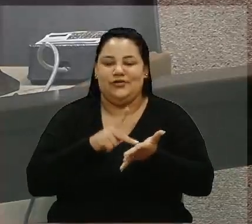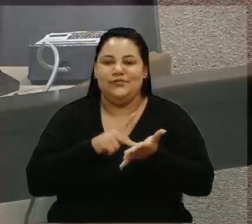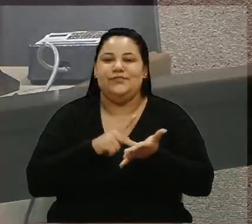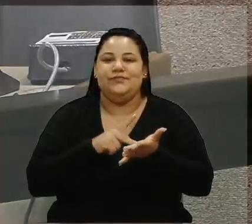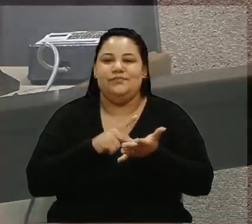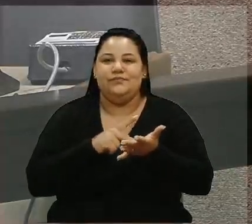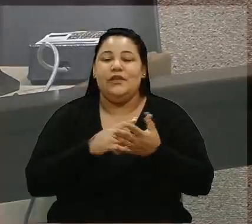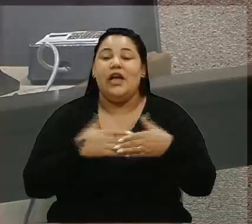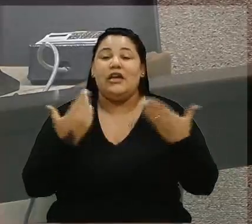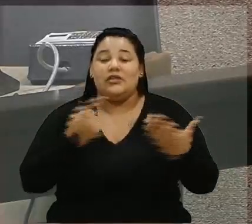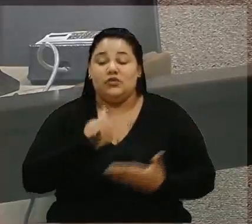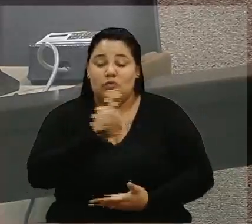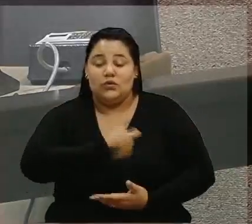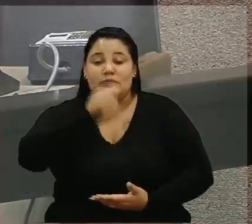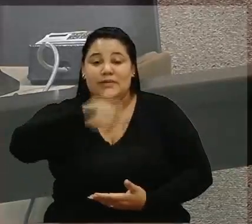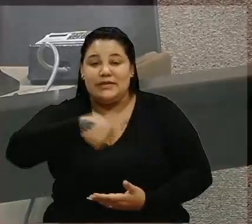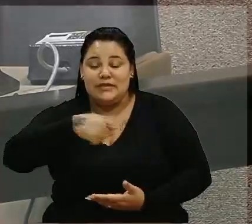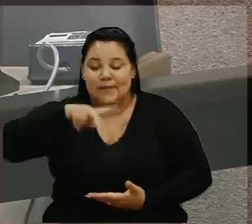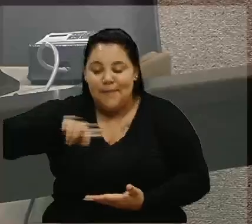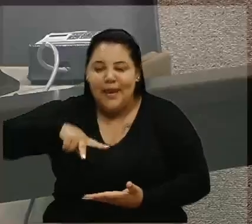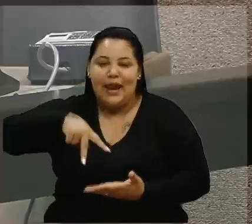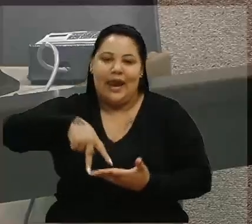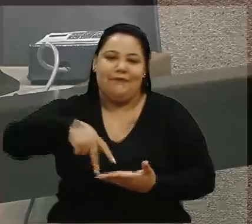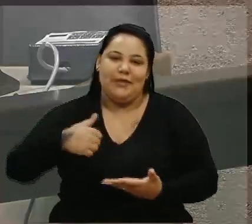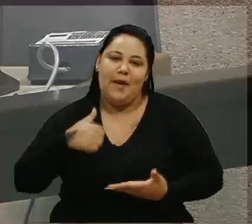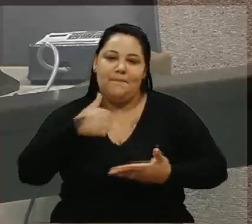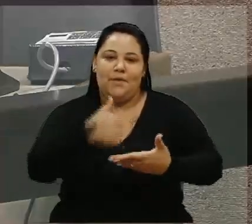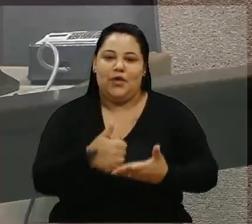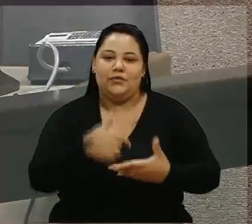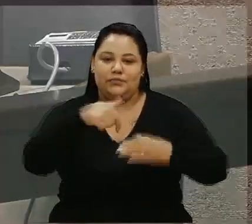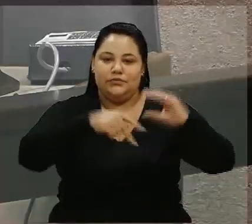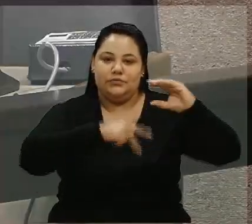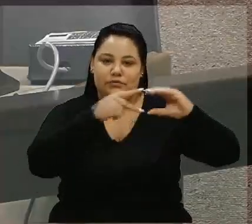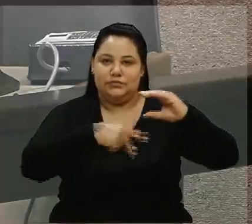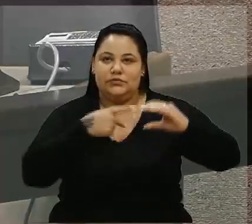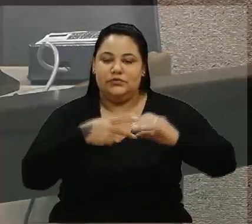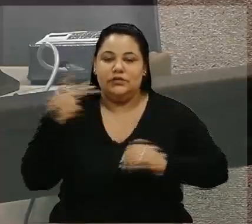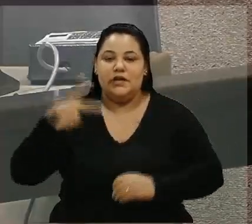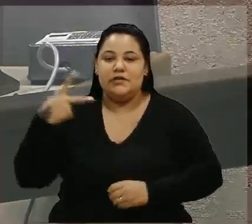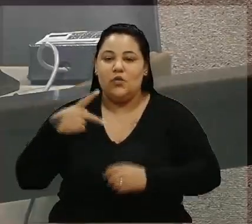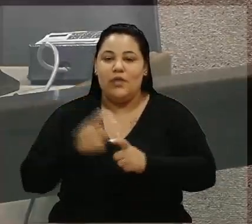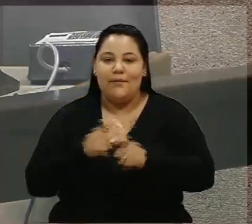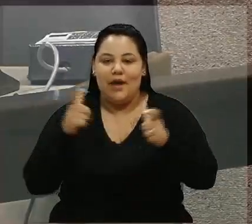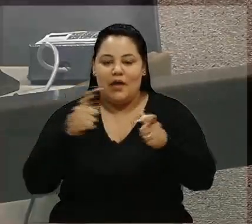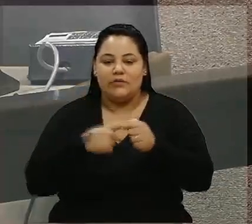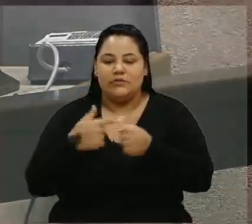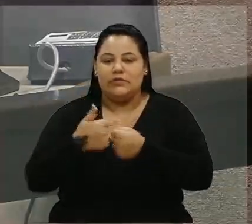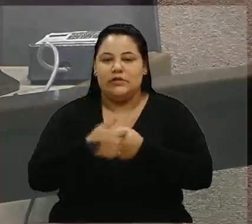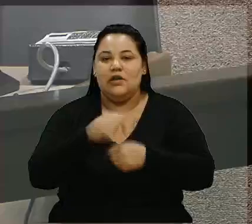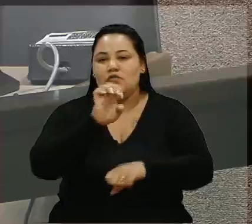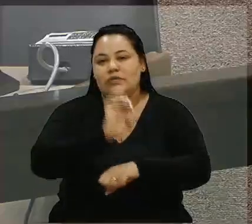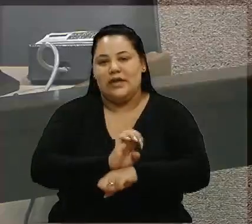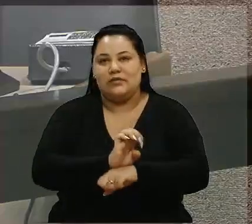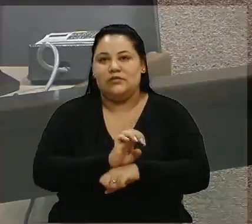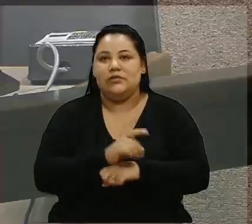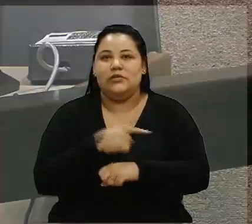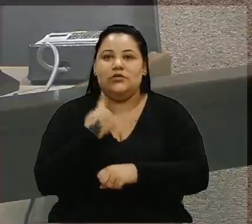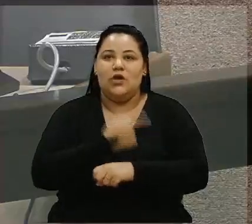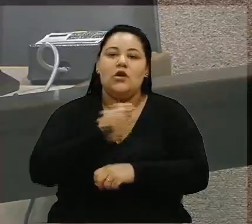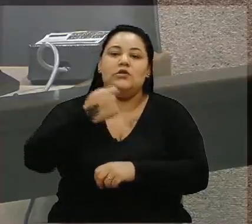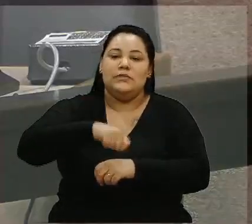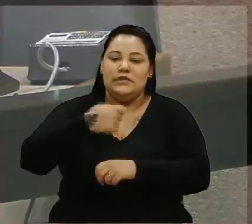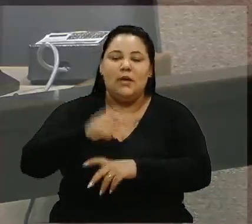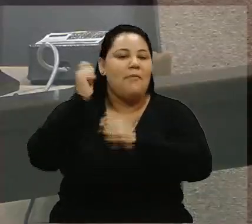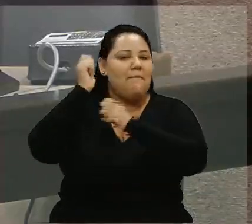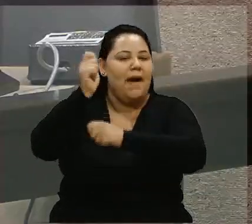e a gente precisa levantar, enquanto Câmara de Vereadores da segunda maior cidade do estado, e precisamos de uma